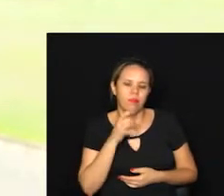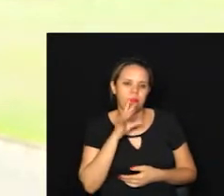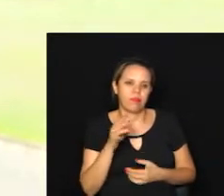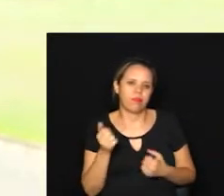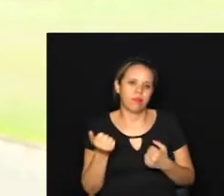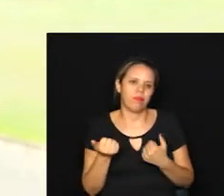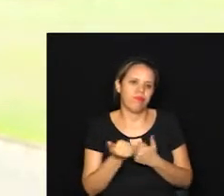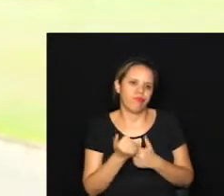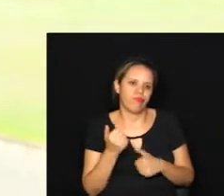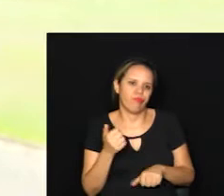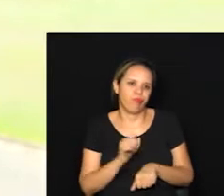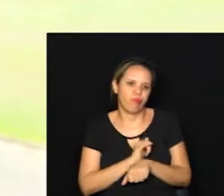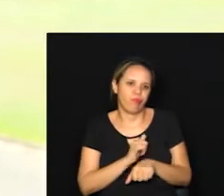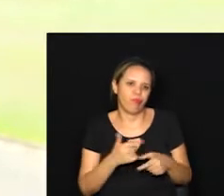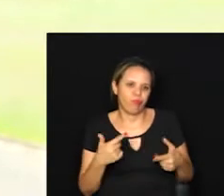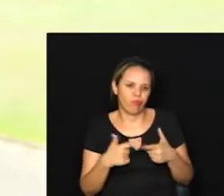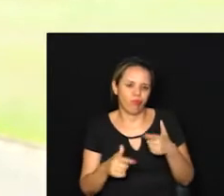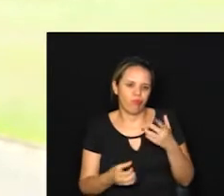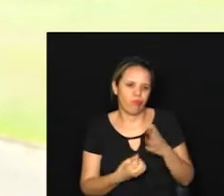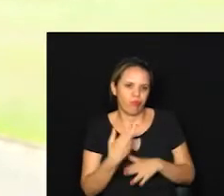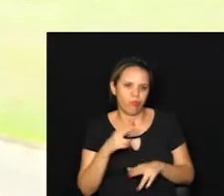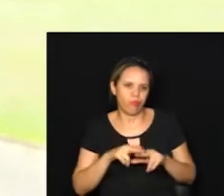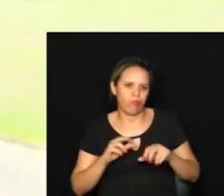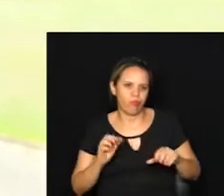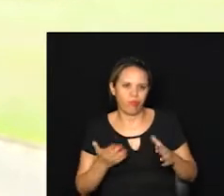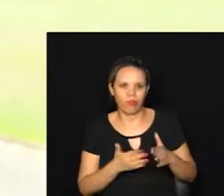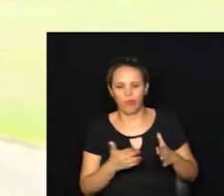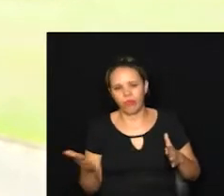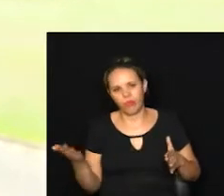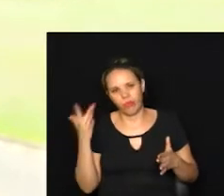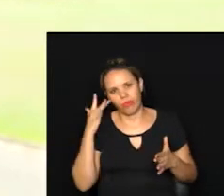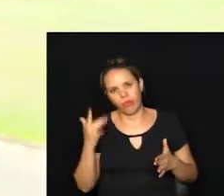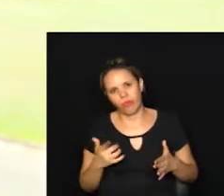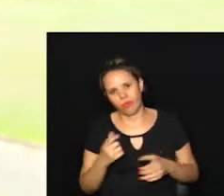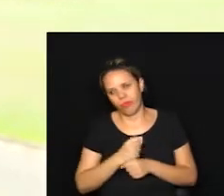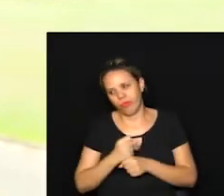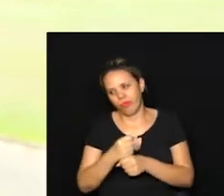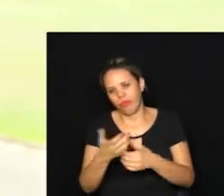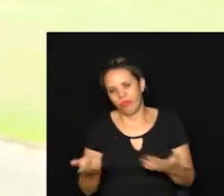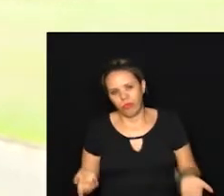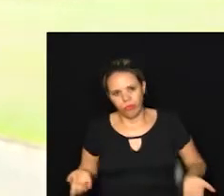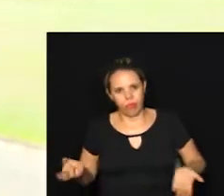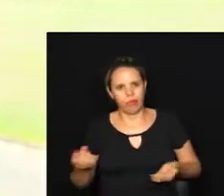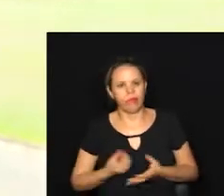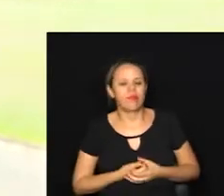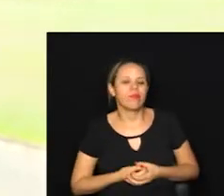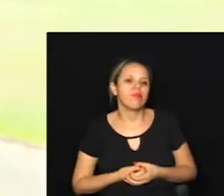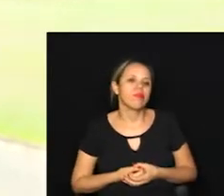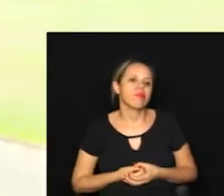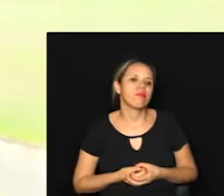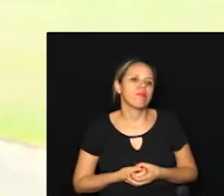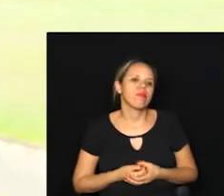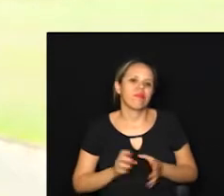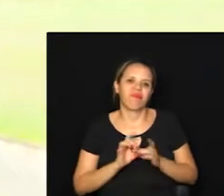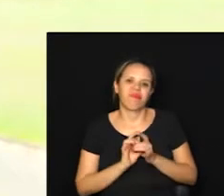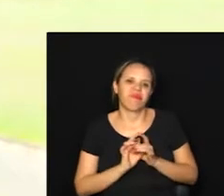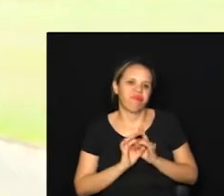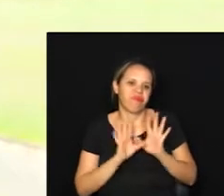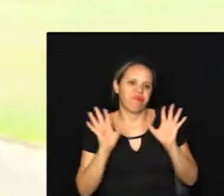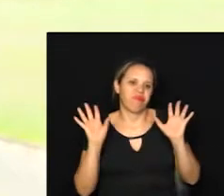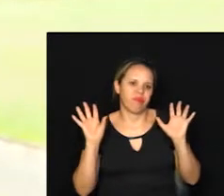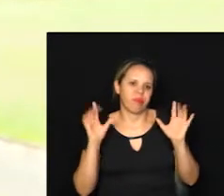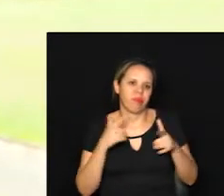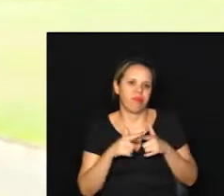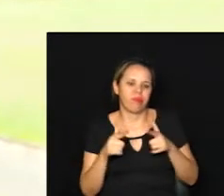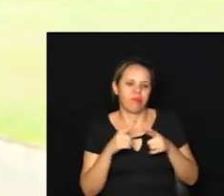se deu à situação que foi criada ao longo, eu diria, de décadas, né? Que foi se deixando